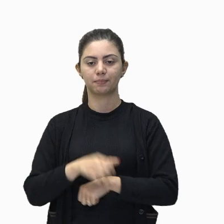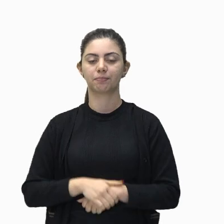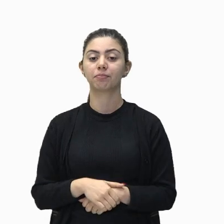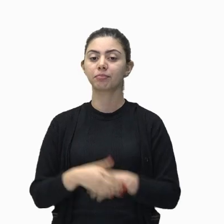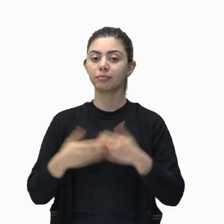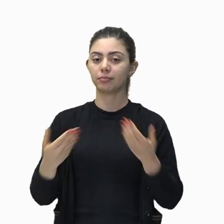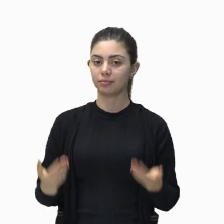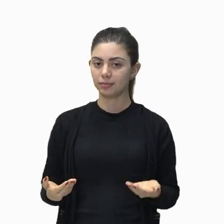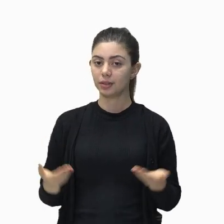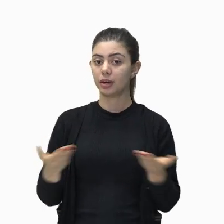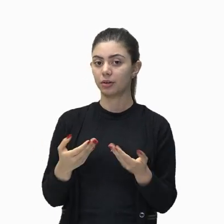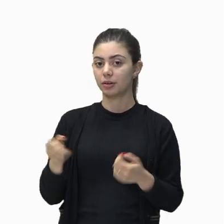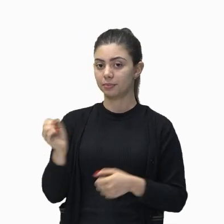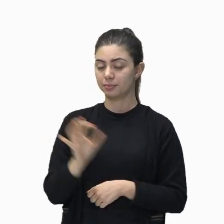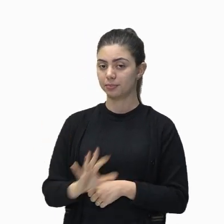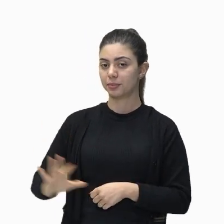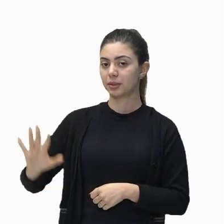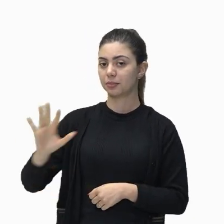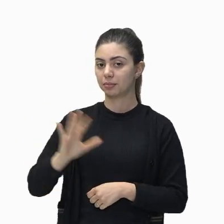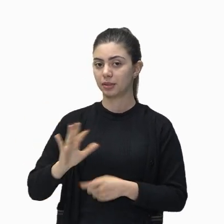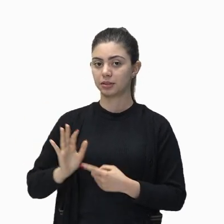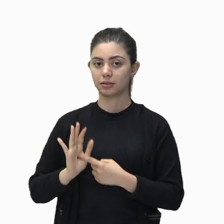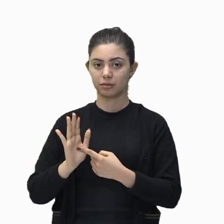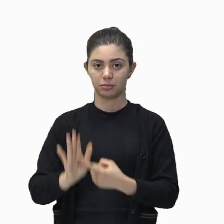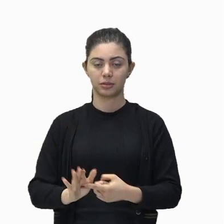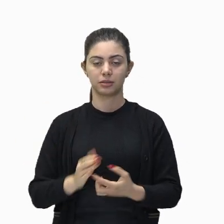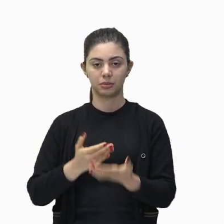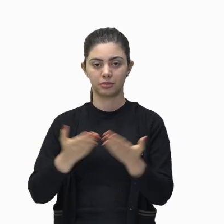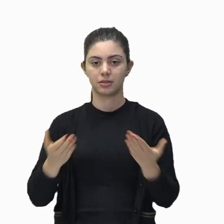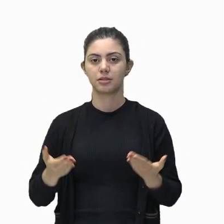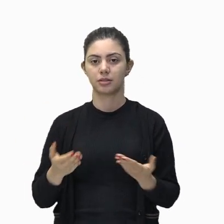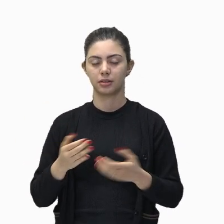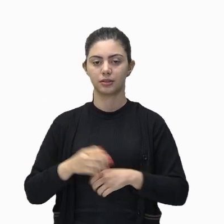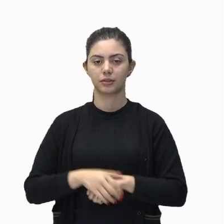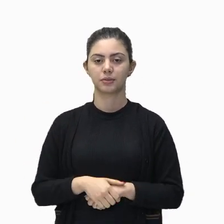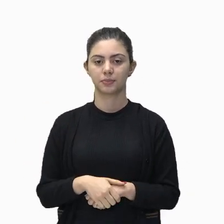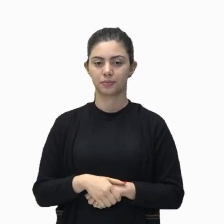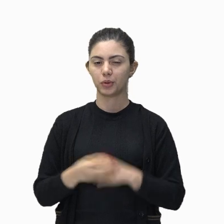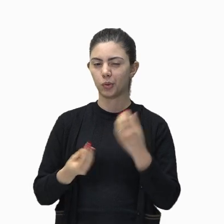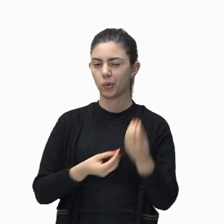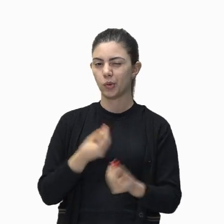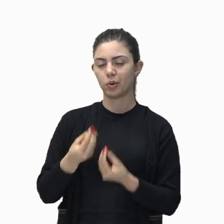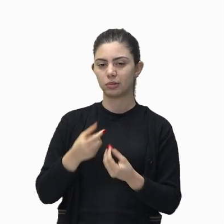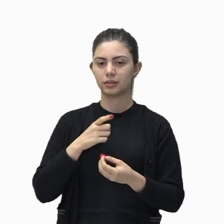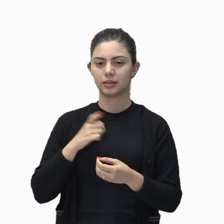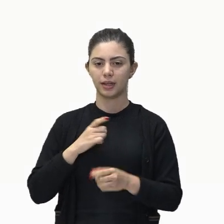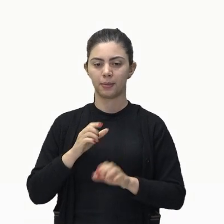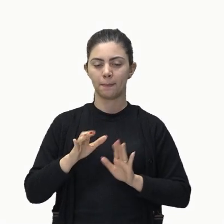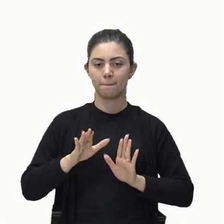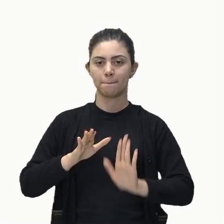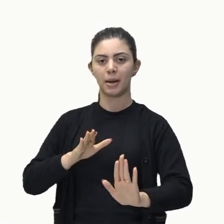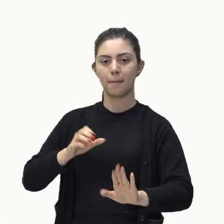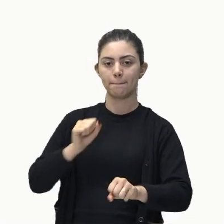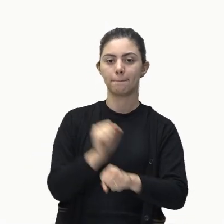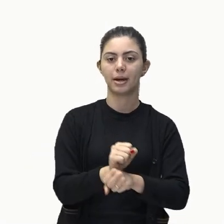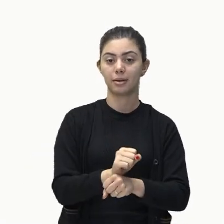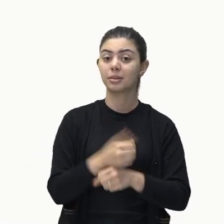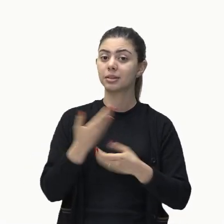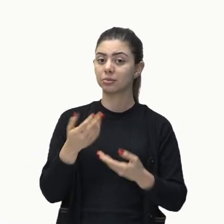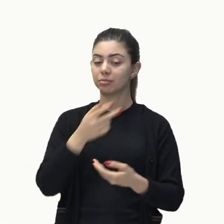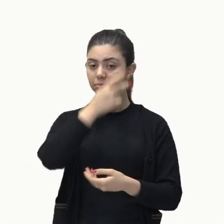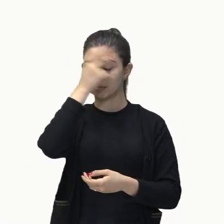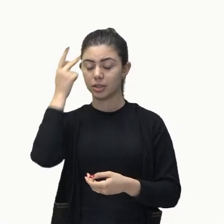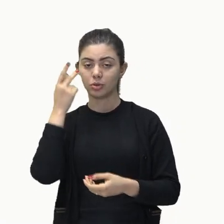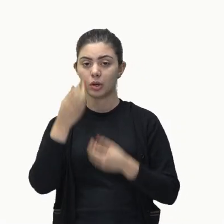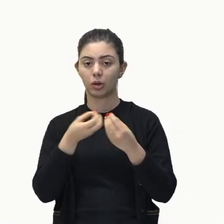temos aqui uma imagem, né, temos aqui uma pequena imagem do nosso freio hidráulico. E aí está aí a pessoa apertando o pedal